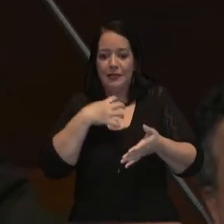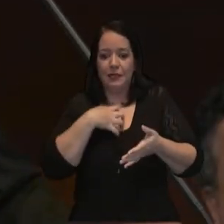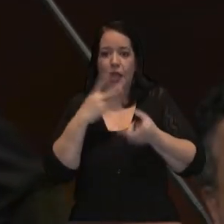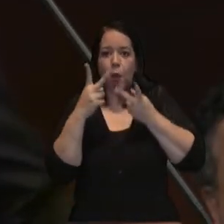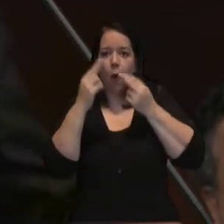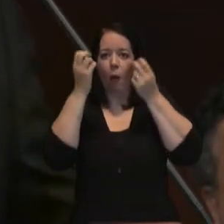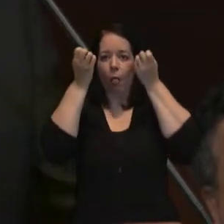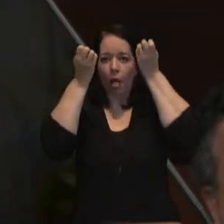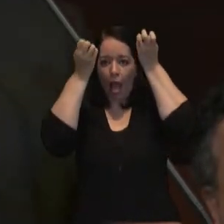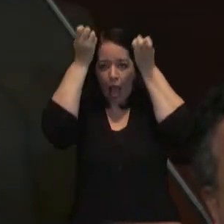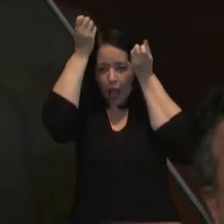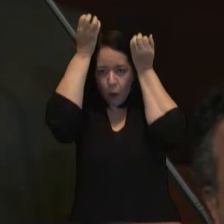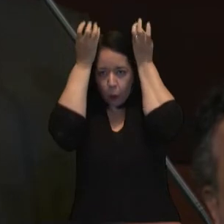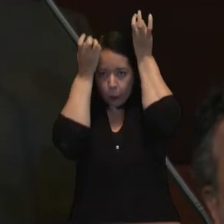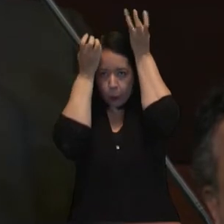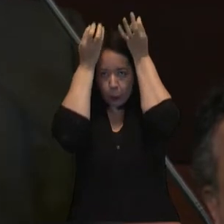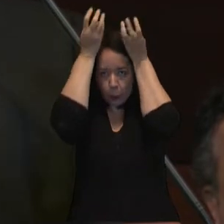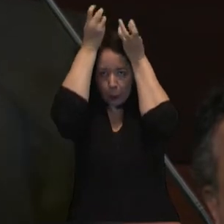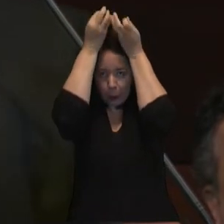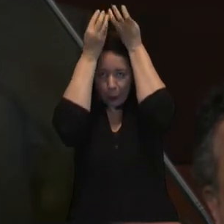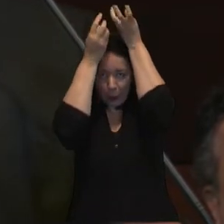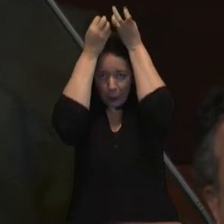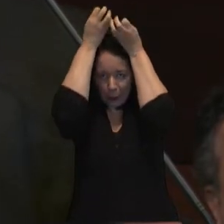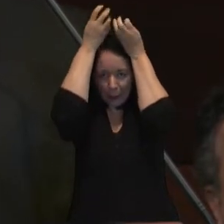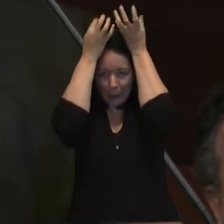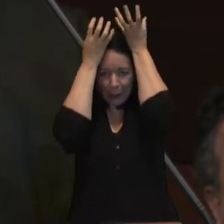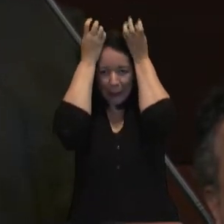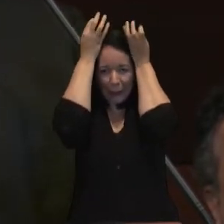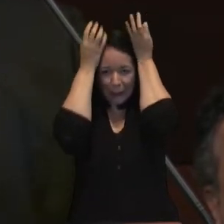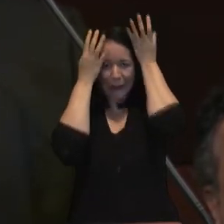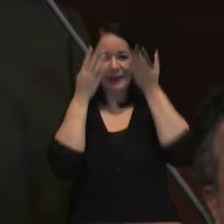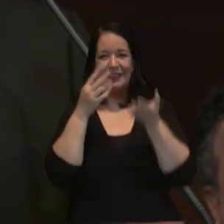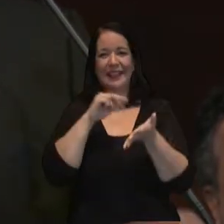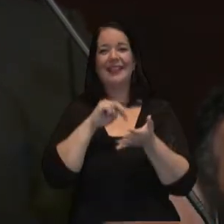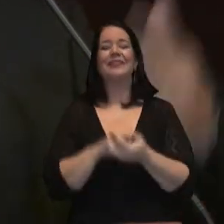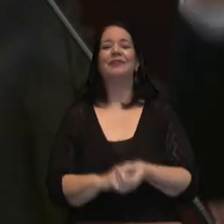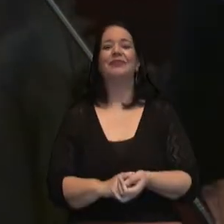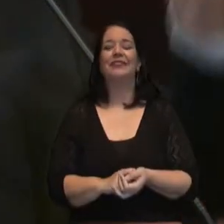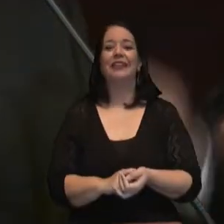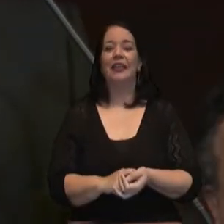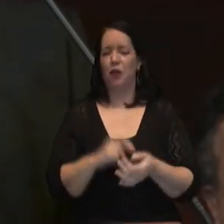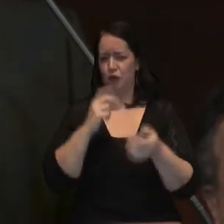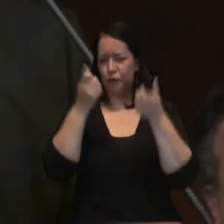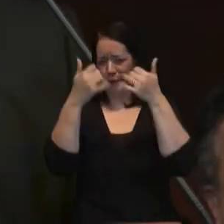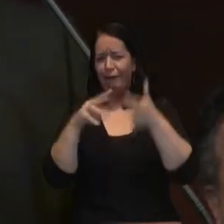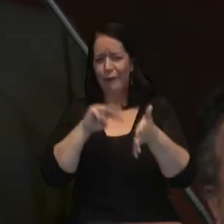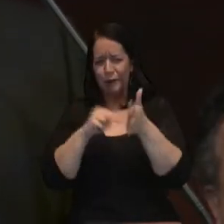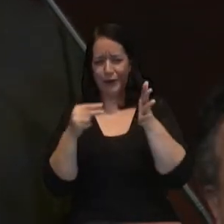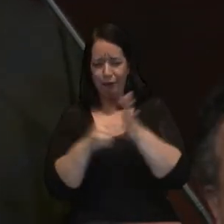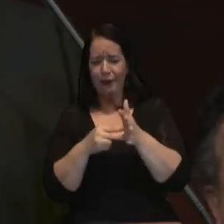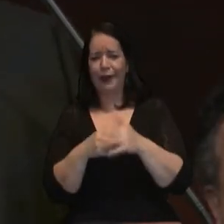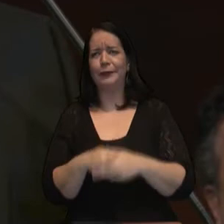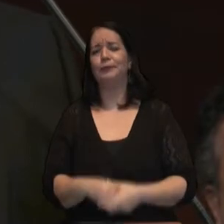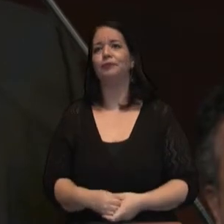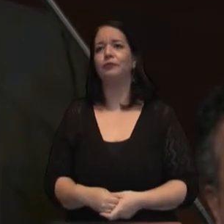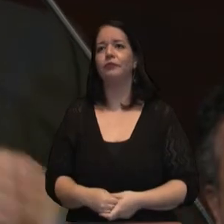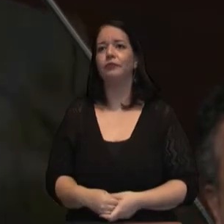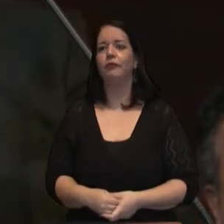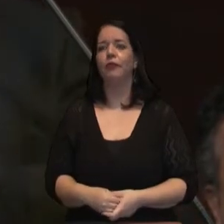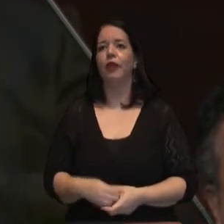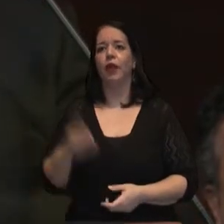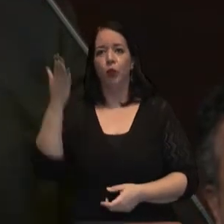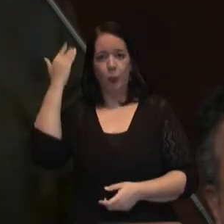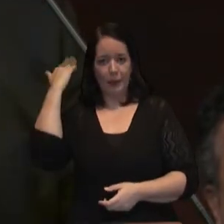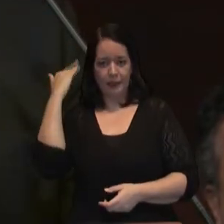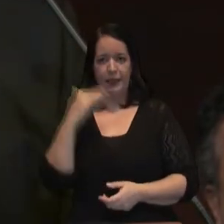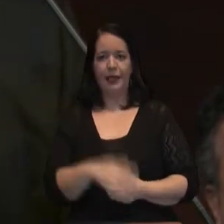afirma-se que no passado, uma pessoa, quando queria mostrar-se publicamente, profundamente